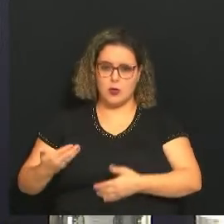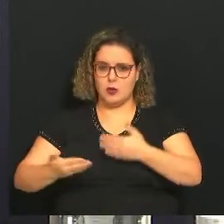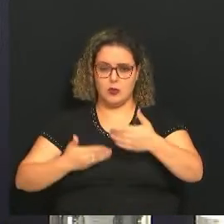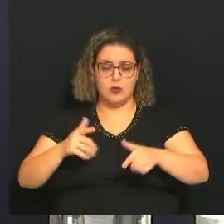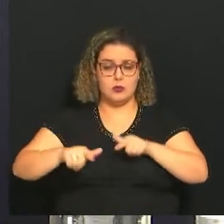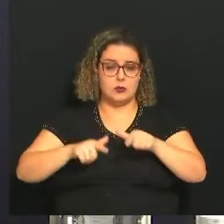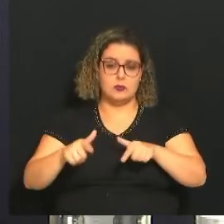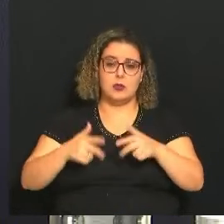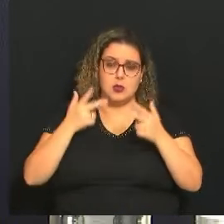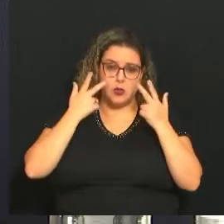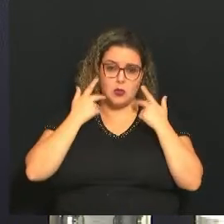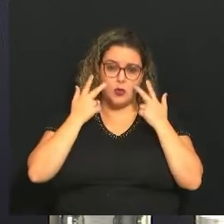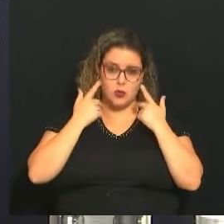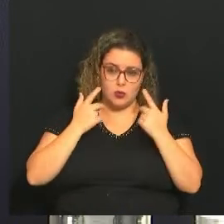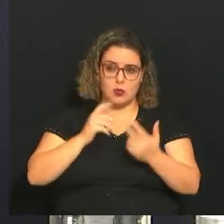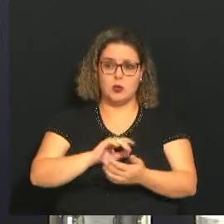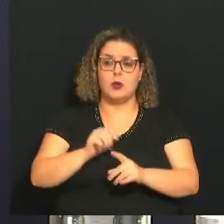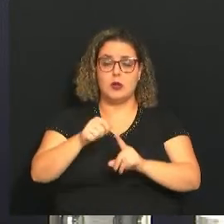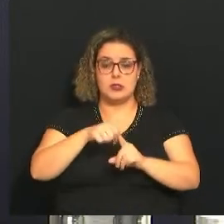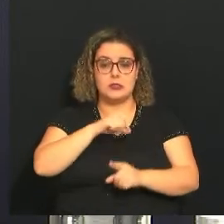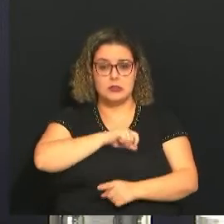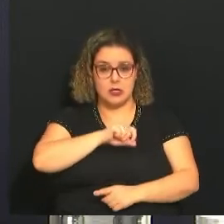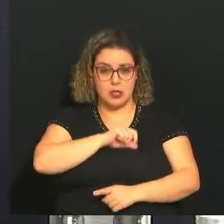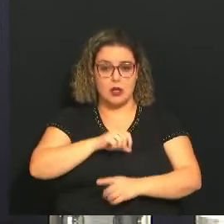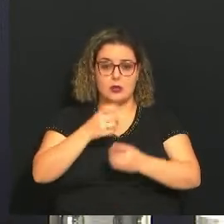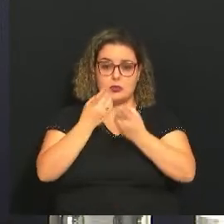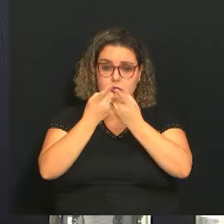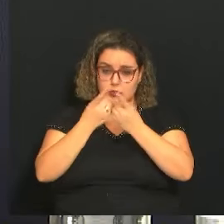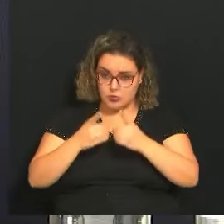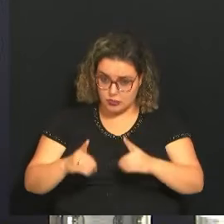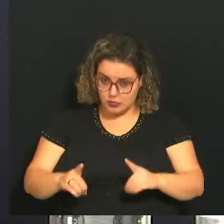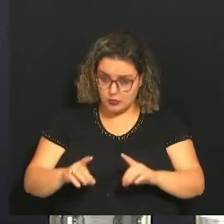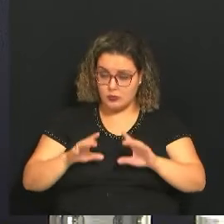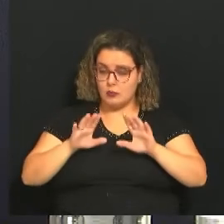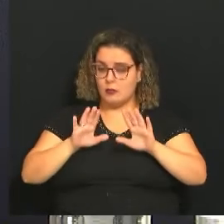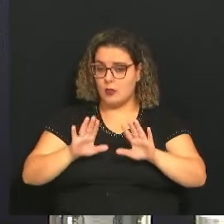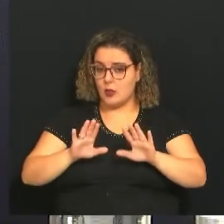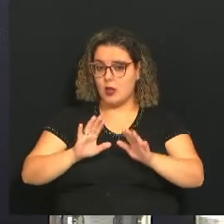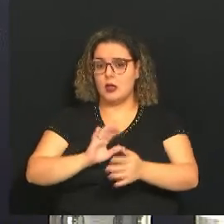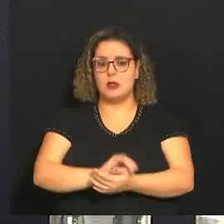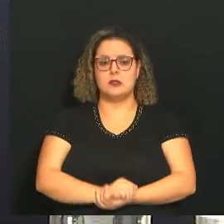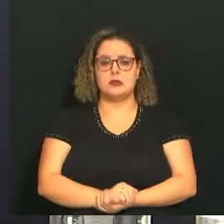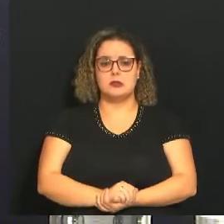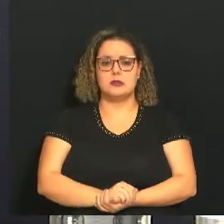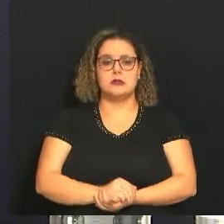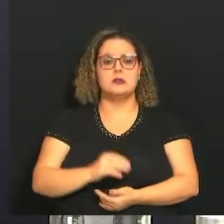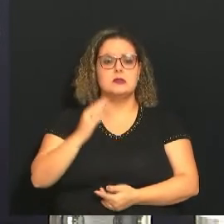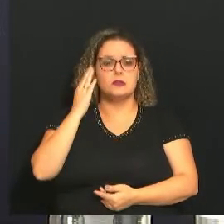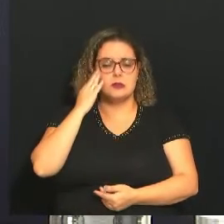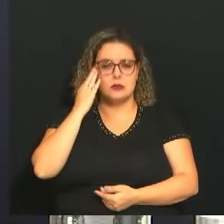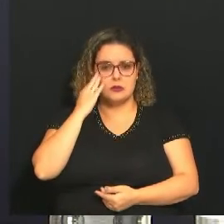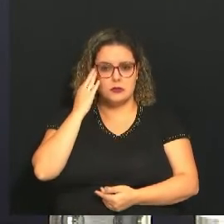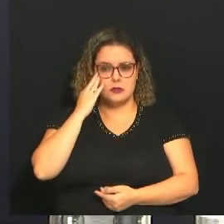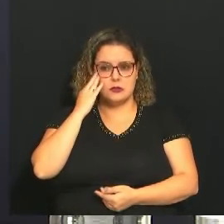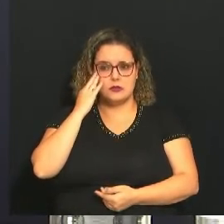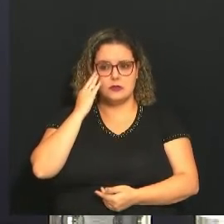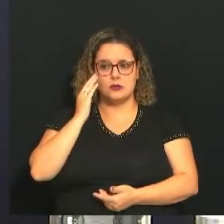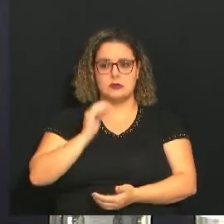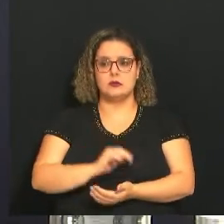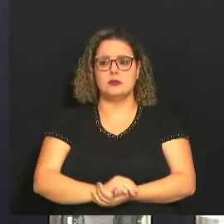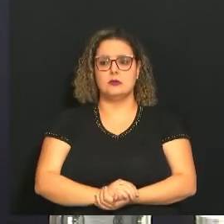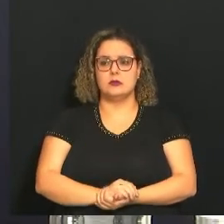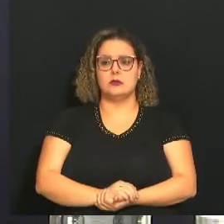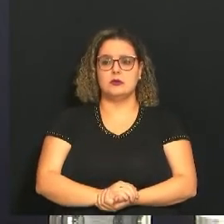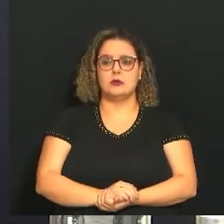que resolve é salário digno. No entanto, a gente sabe que tanto os postos aqui de saúde,